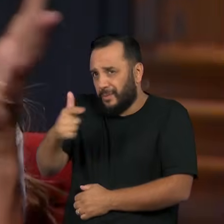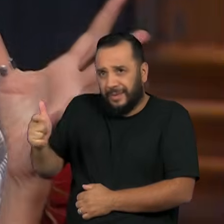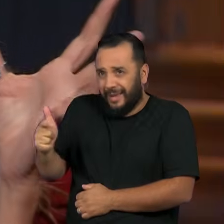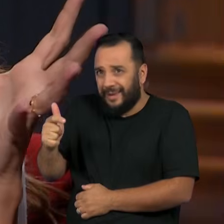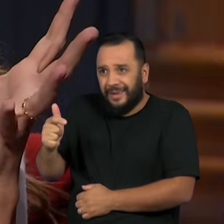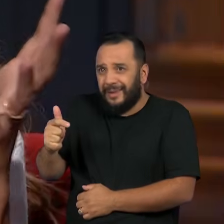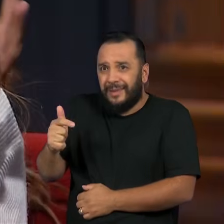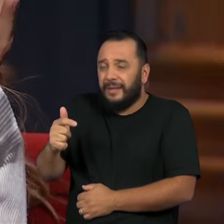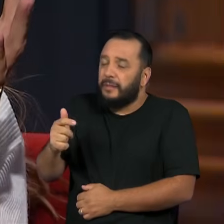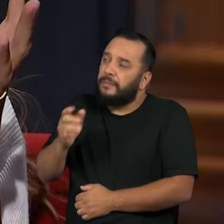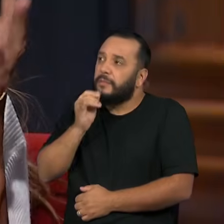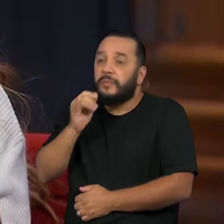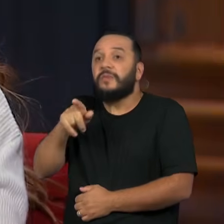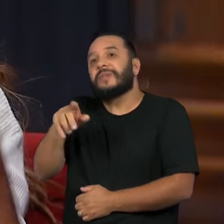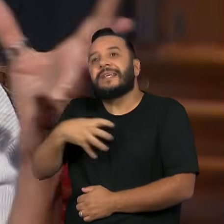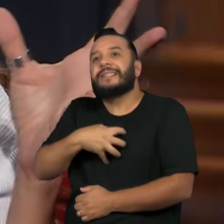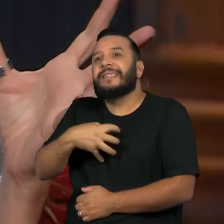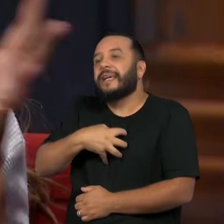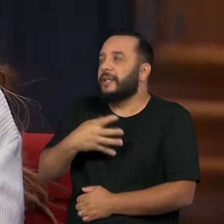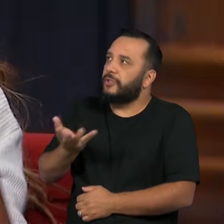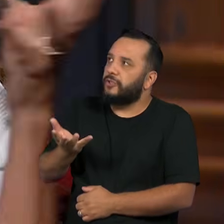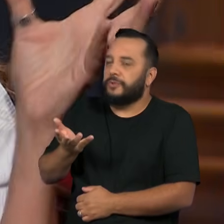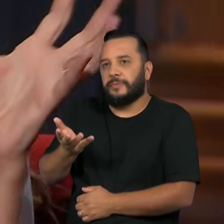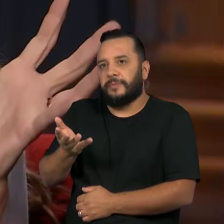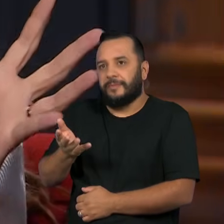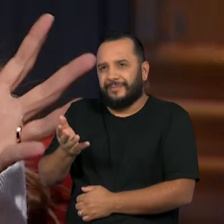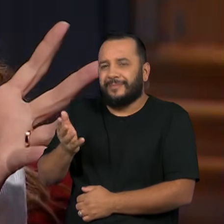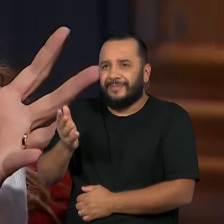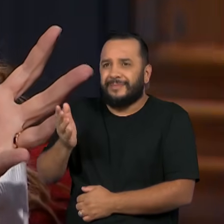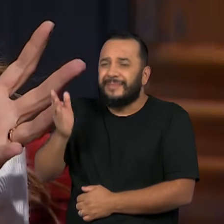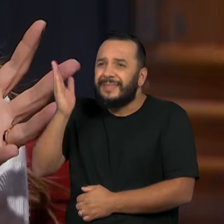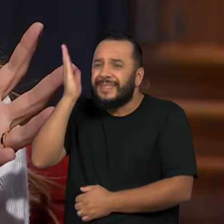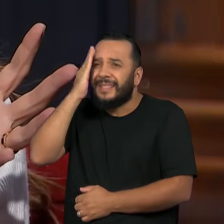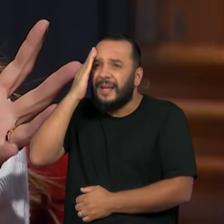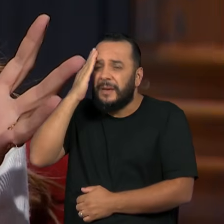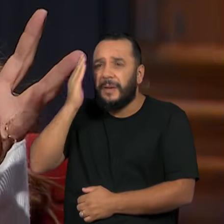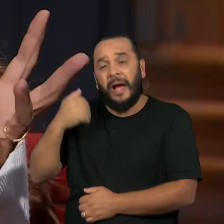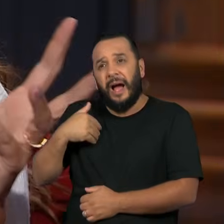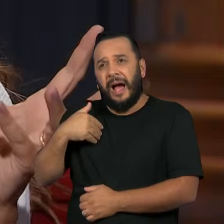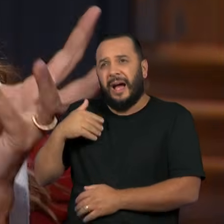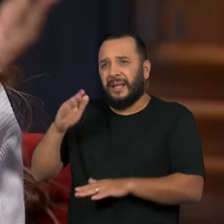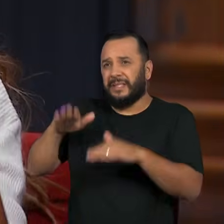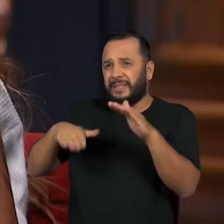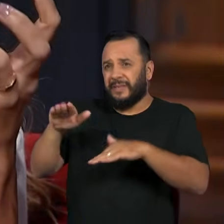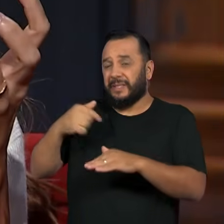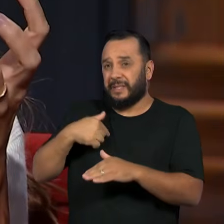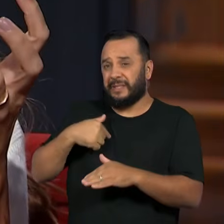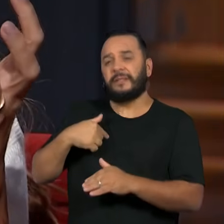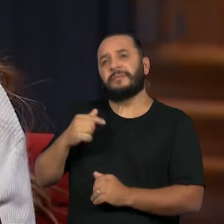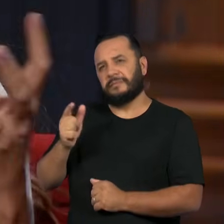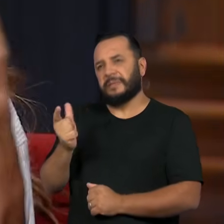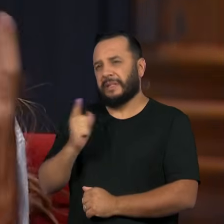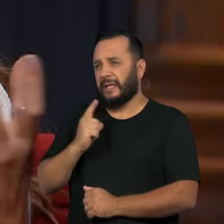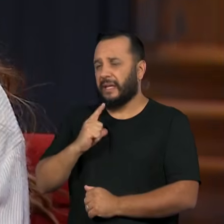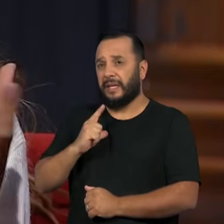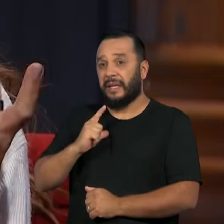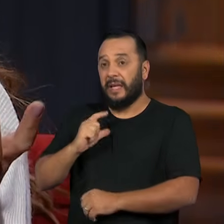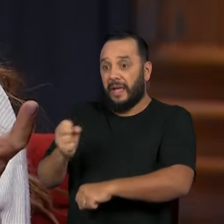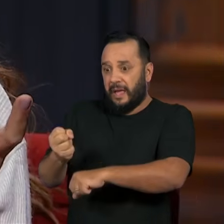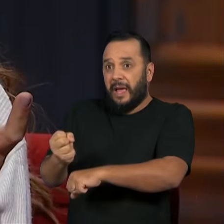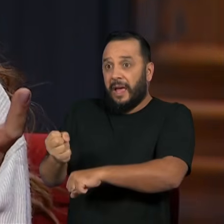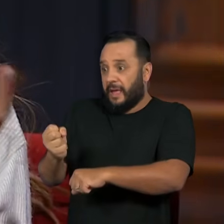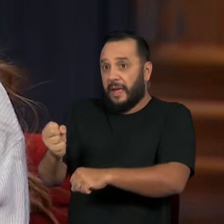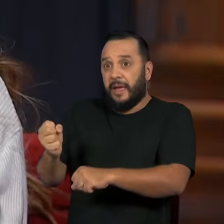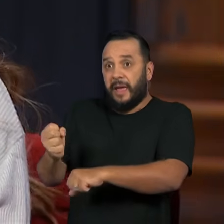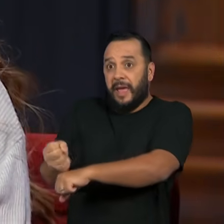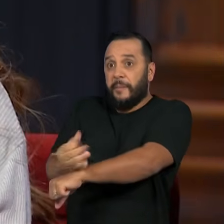tem esse tal que a gente chama, né, do Wi-Fi neural, que você se contamina com essas emoções